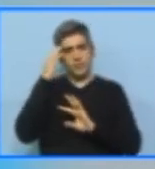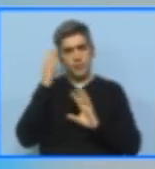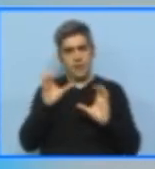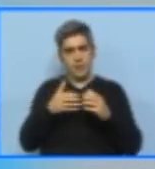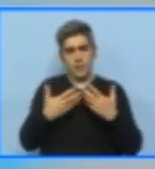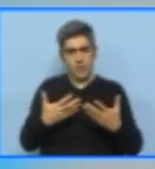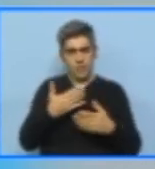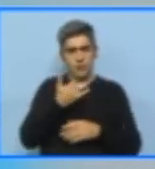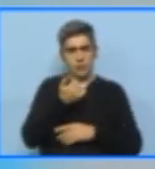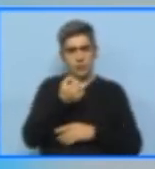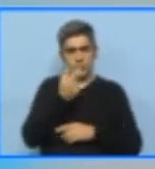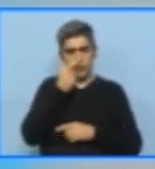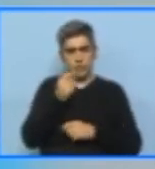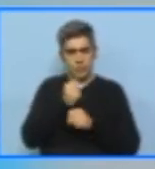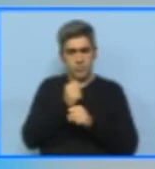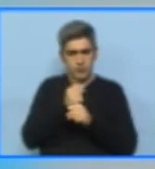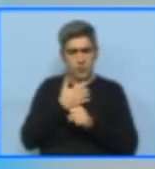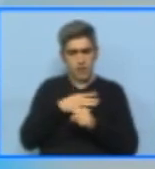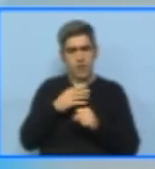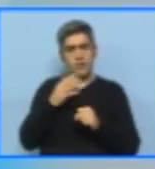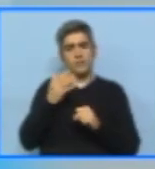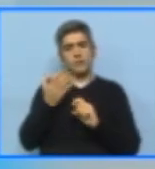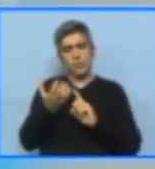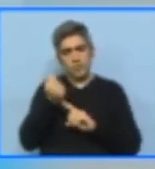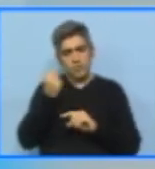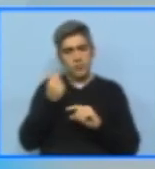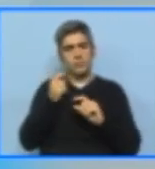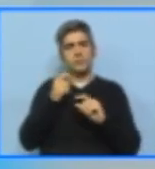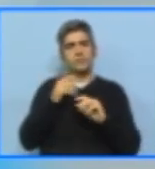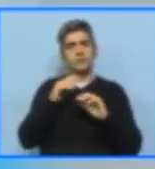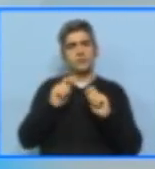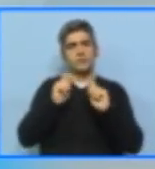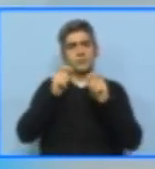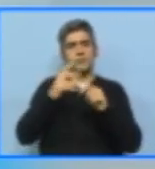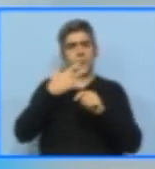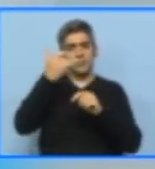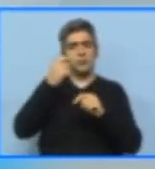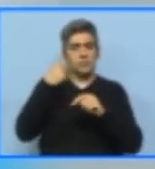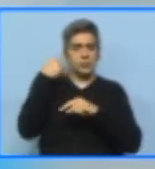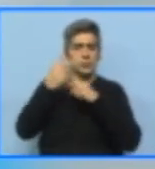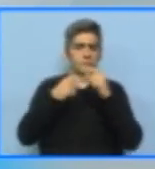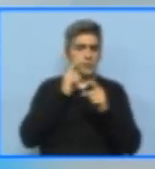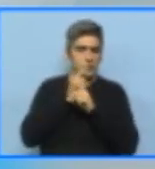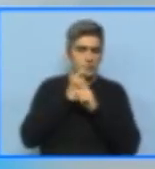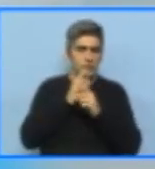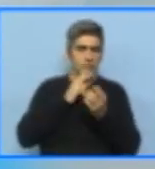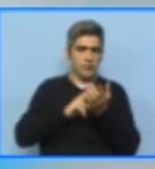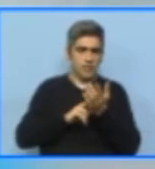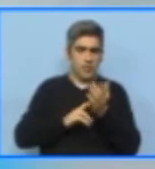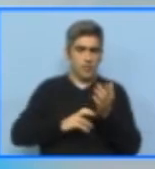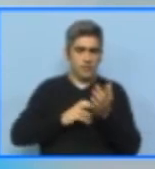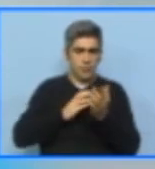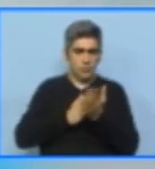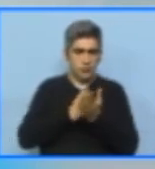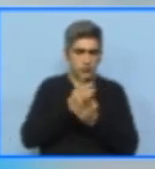equipa atual de 250 trabalhadores, quero ser capaz de legar às gerações futuras essa mesma verdade, essa mesma confiança e essa